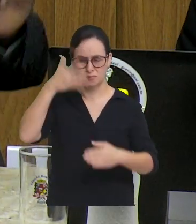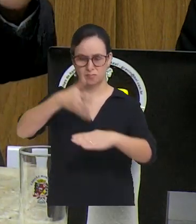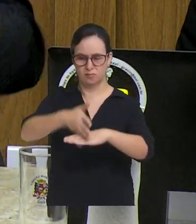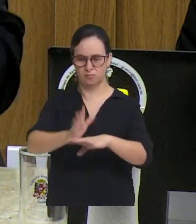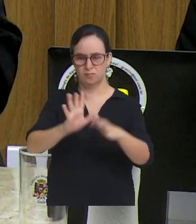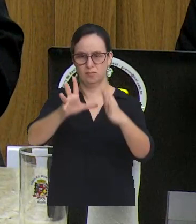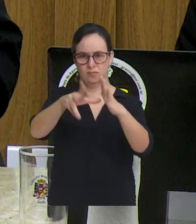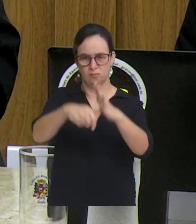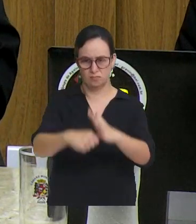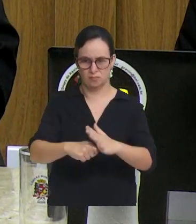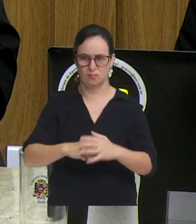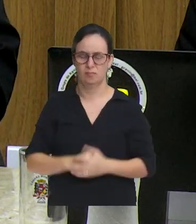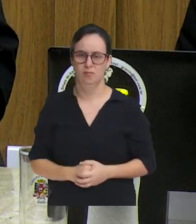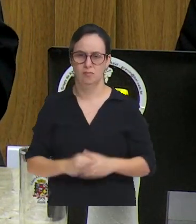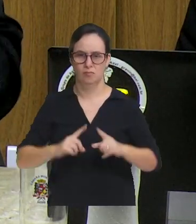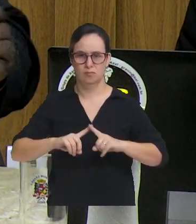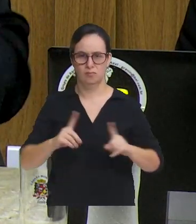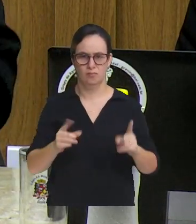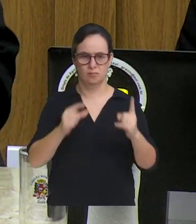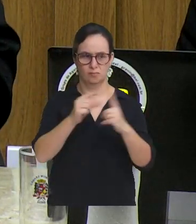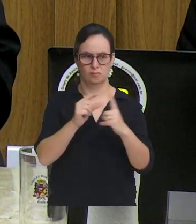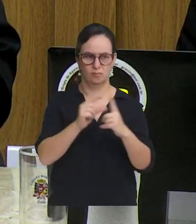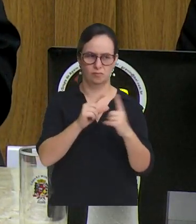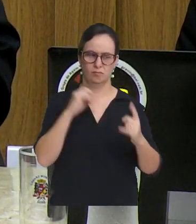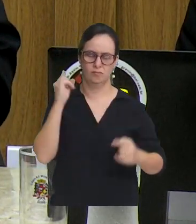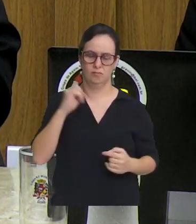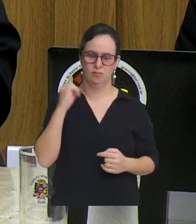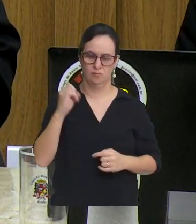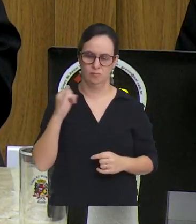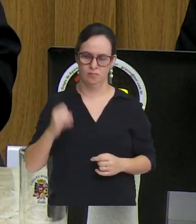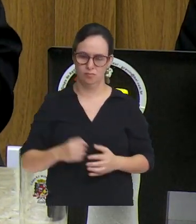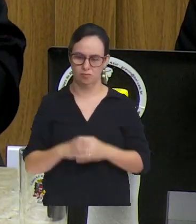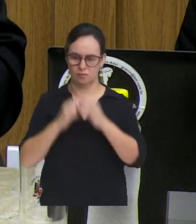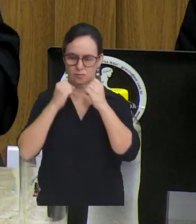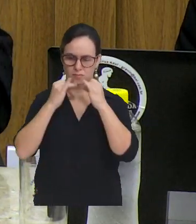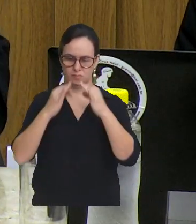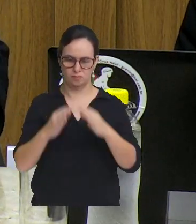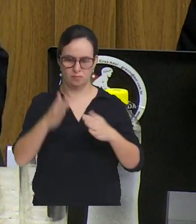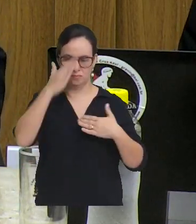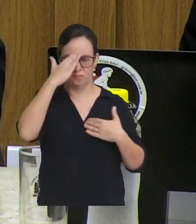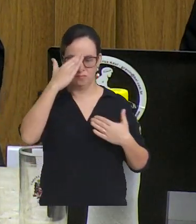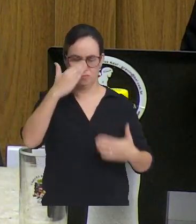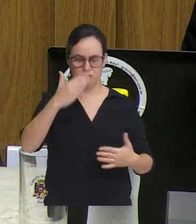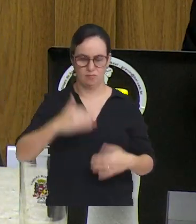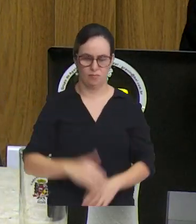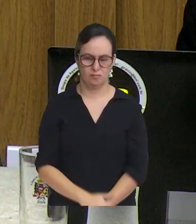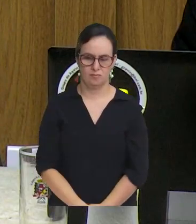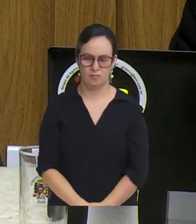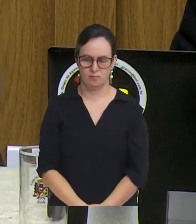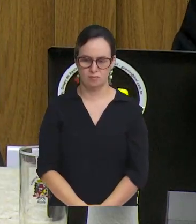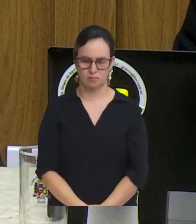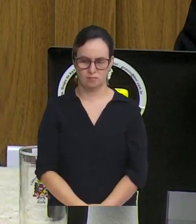Mas sua palavra, Gerson, foi muito importante para esclarecer. Muito obrigado, senhor presidente.